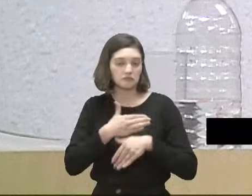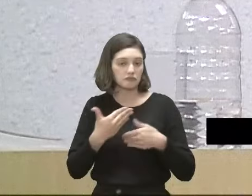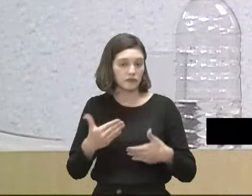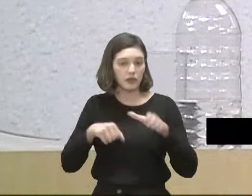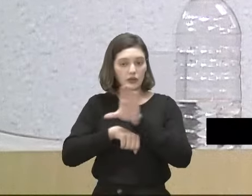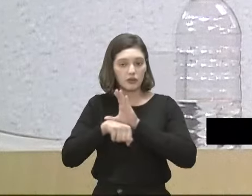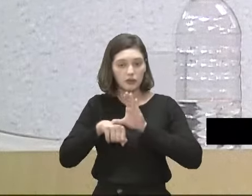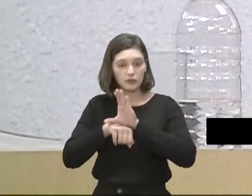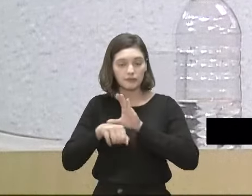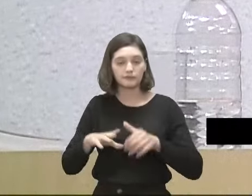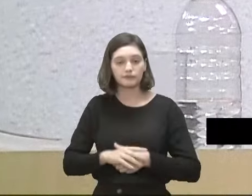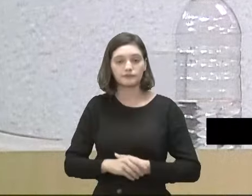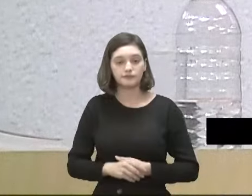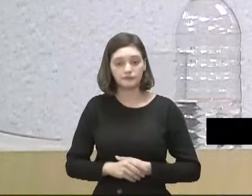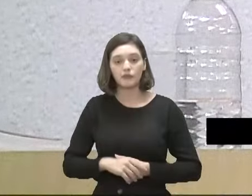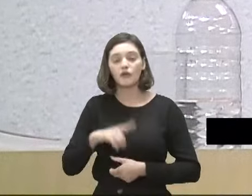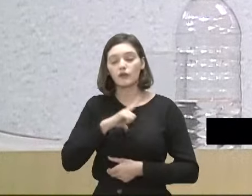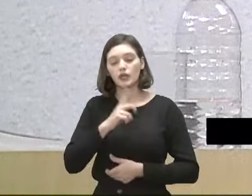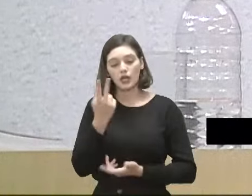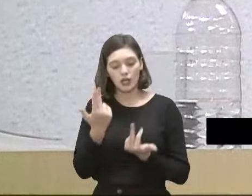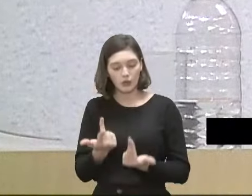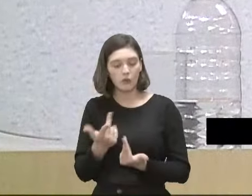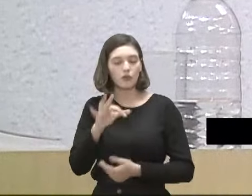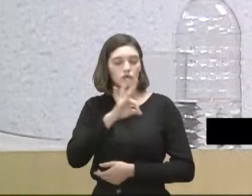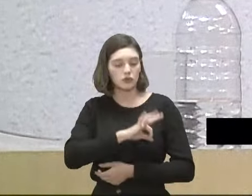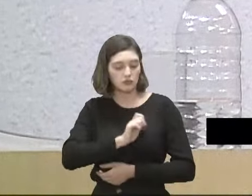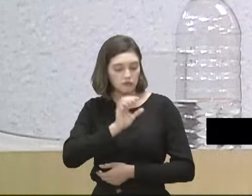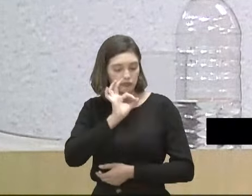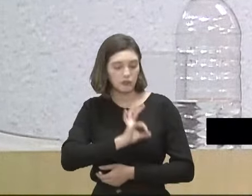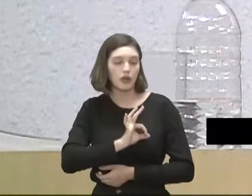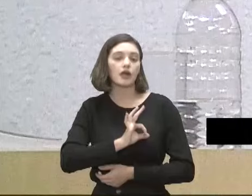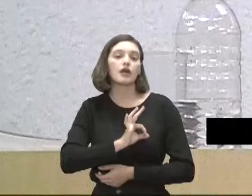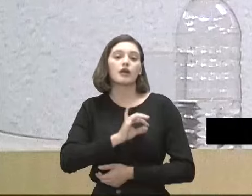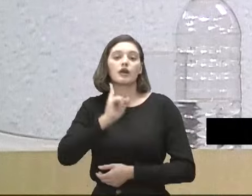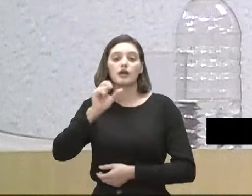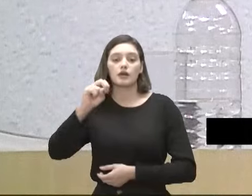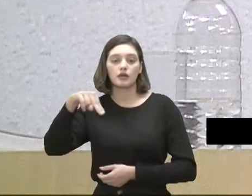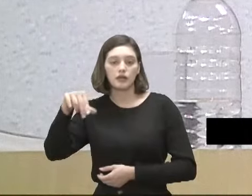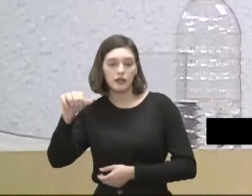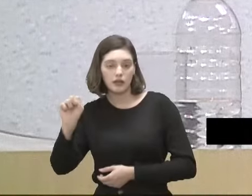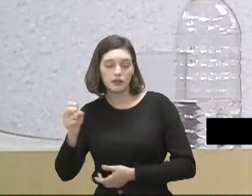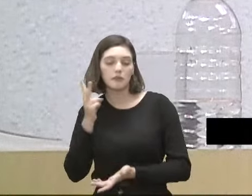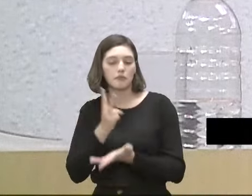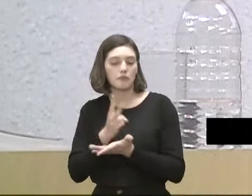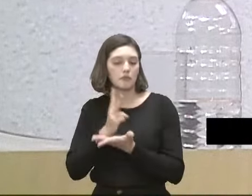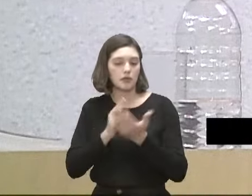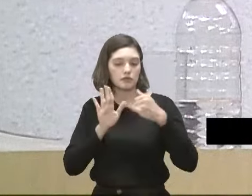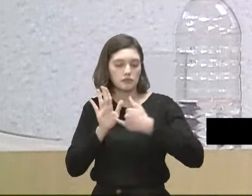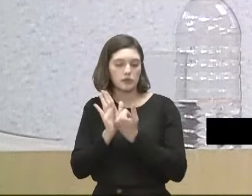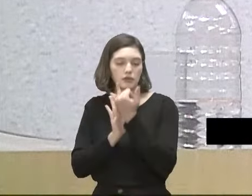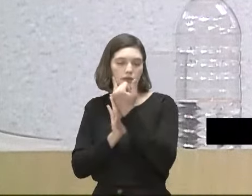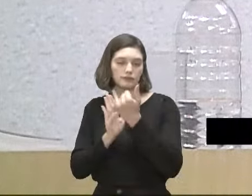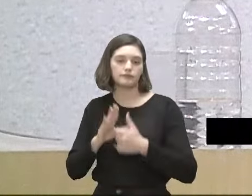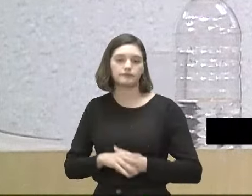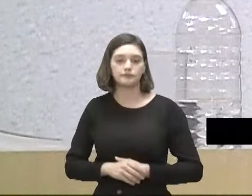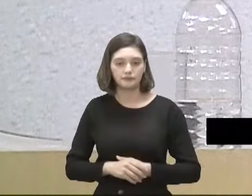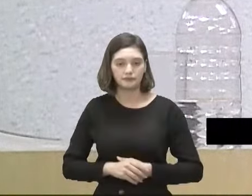Constituição Federal, enfim, ele vai ter o mesmo reajuste que é dado ao INSS, o mesmo índice. Então, o do